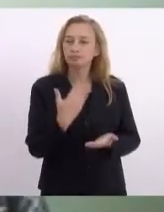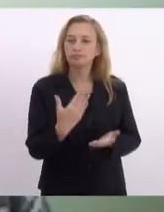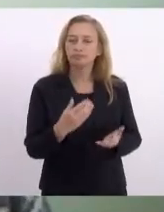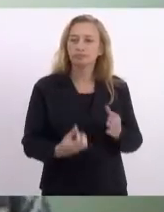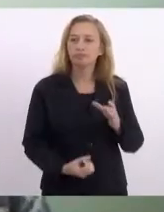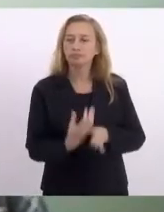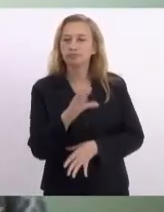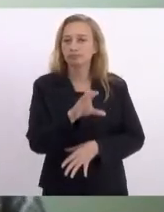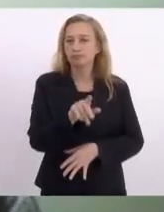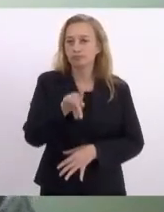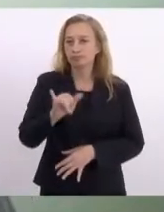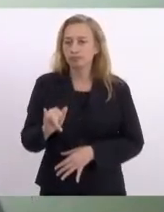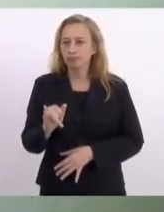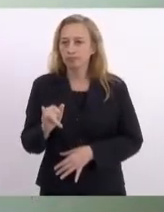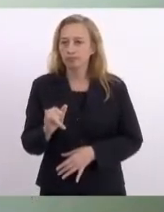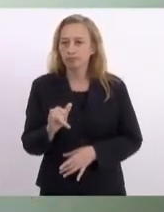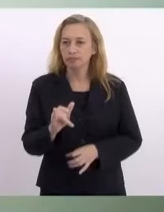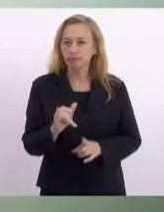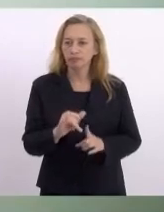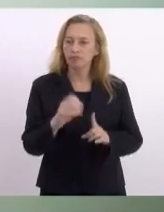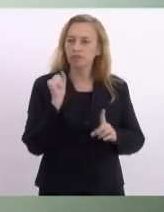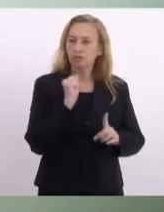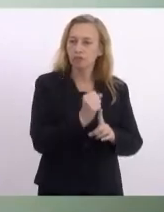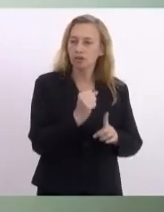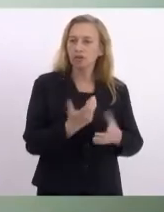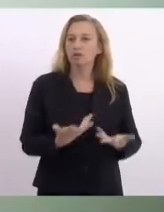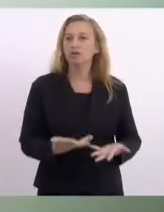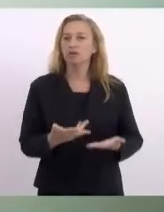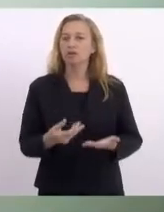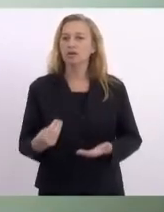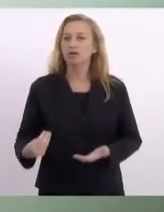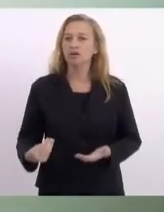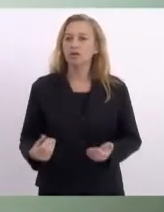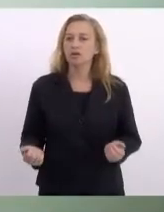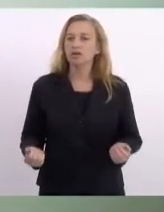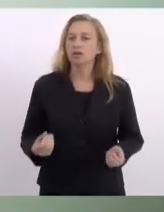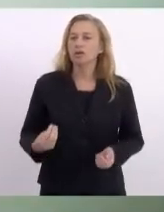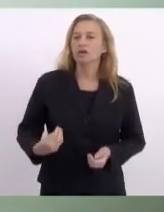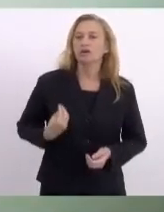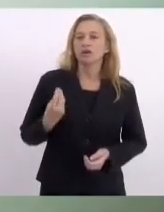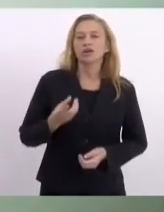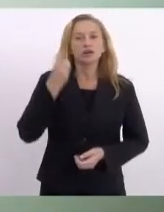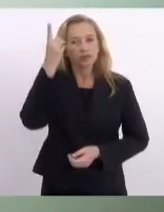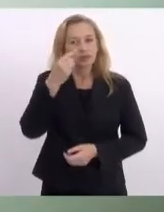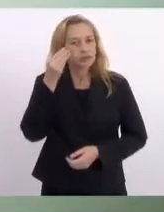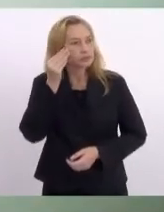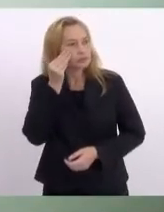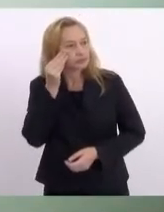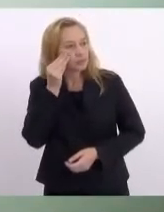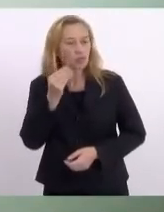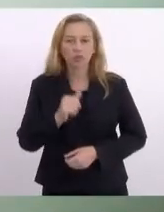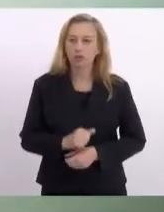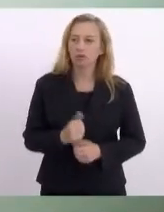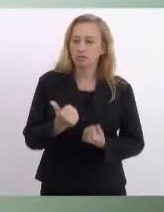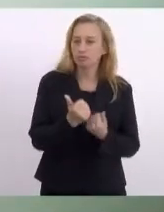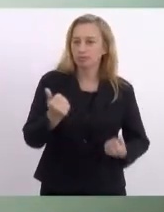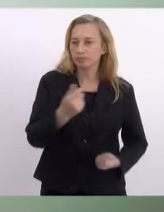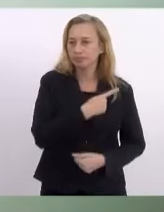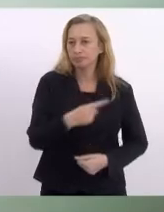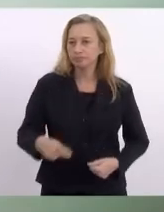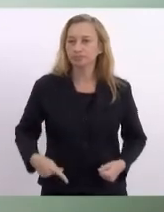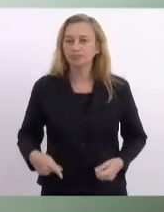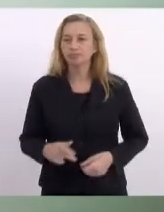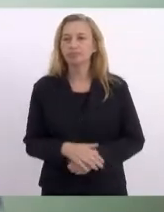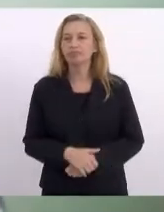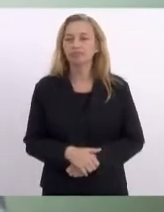do feminicídio. CPI que contou com a participação da deputada Mônica Francisco como vice-presidente,